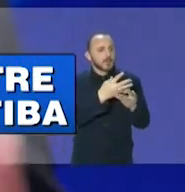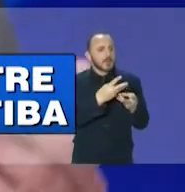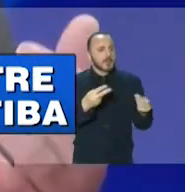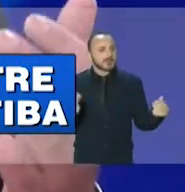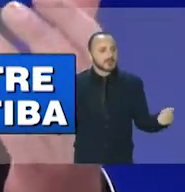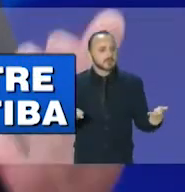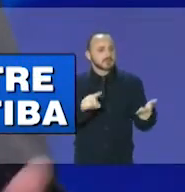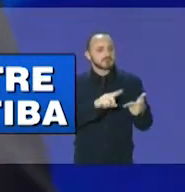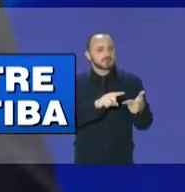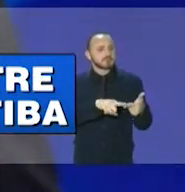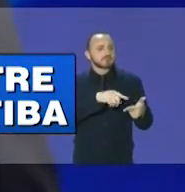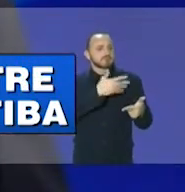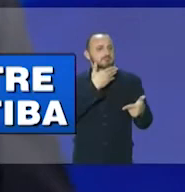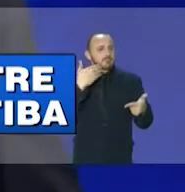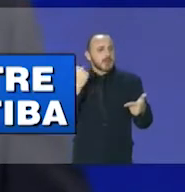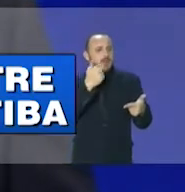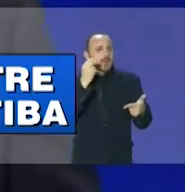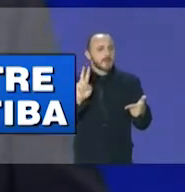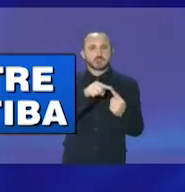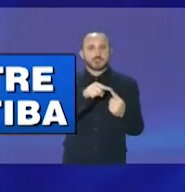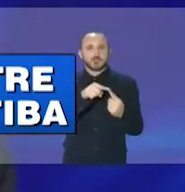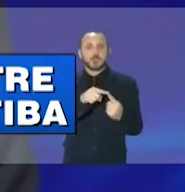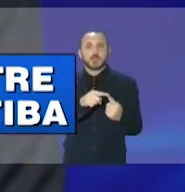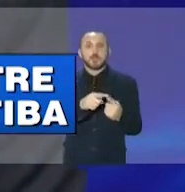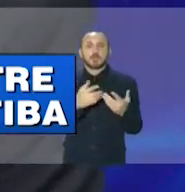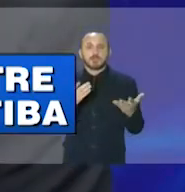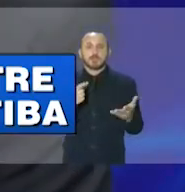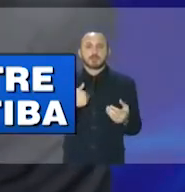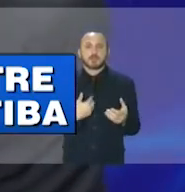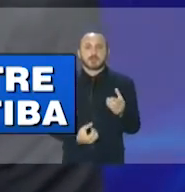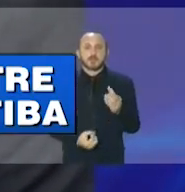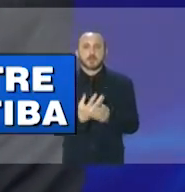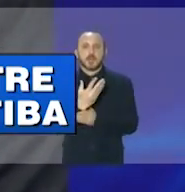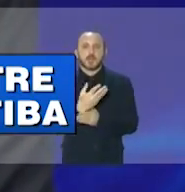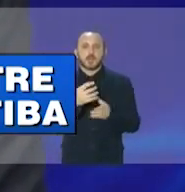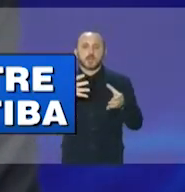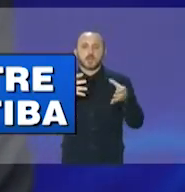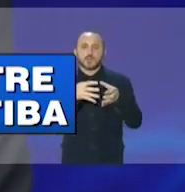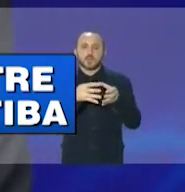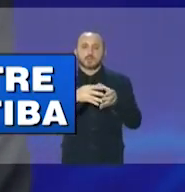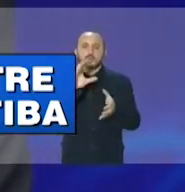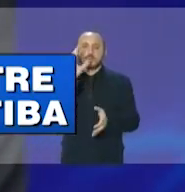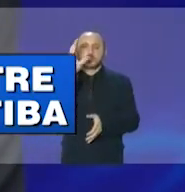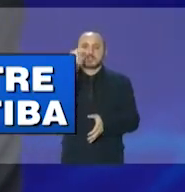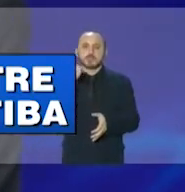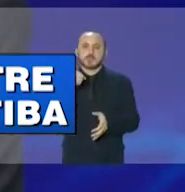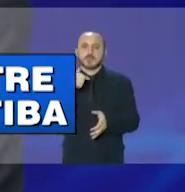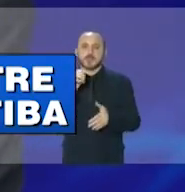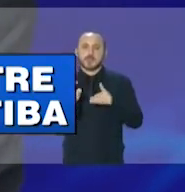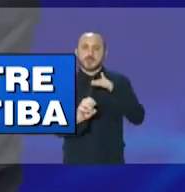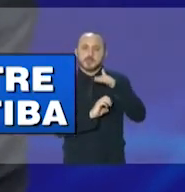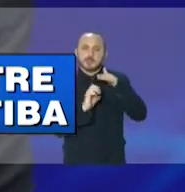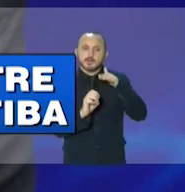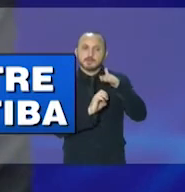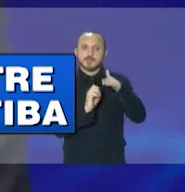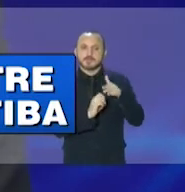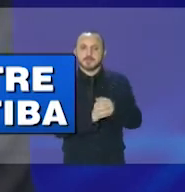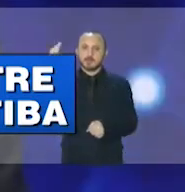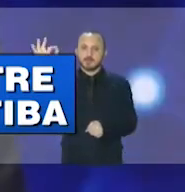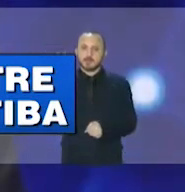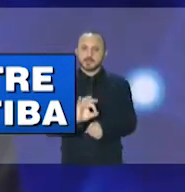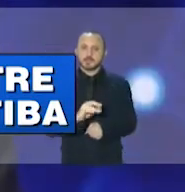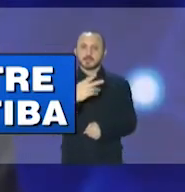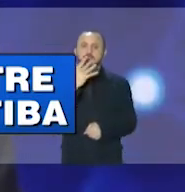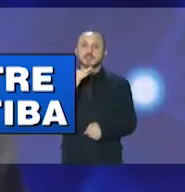dos guardas para que melhore a autoestima deles. Já o terceiro bloco começou com vários direitos de resposta, porque os partidos